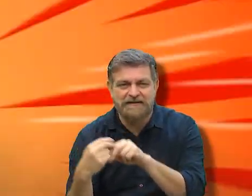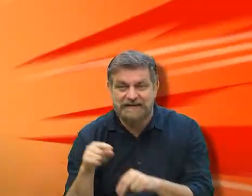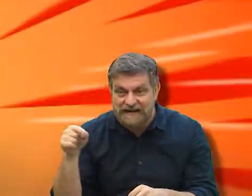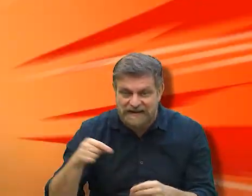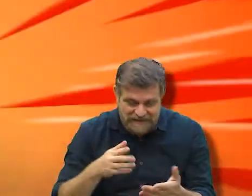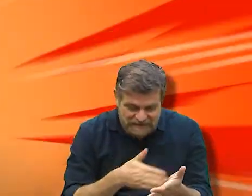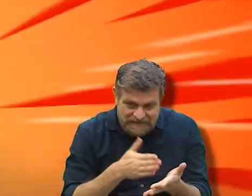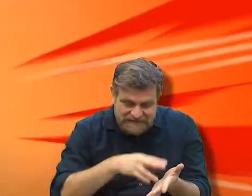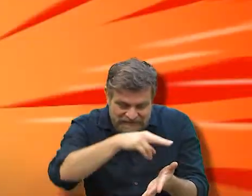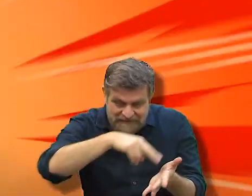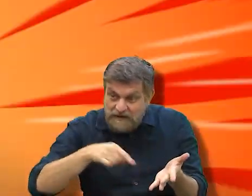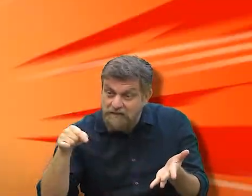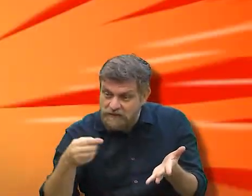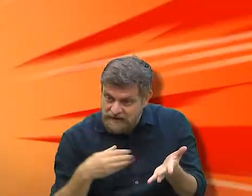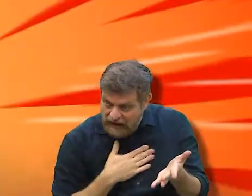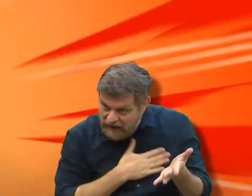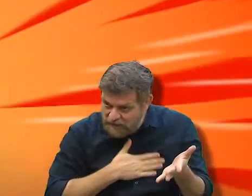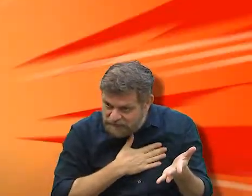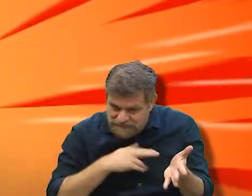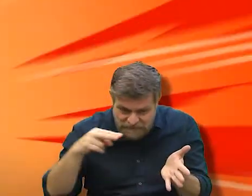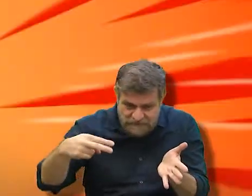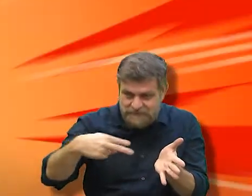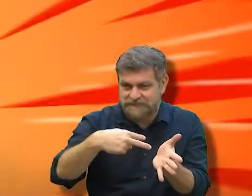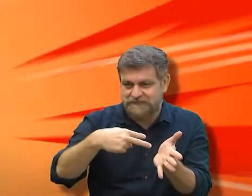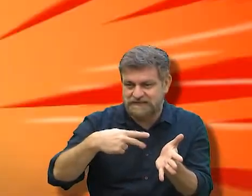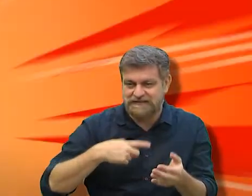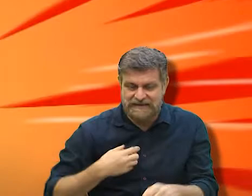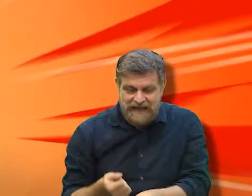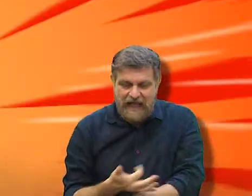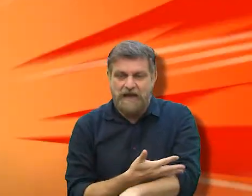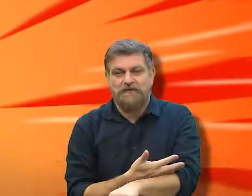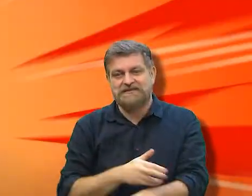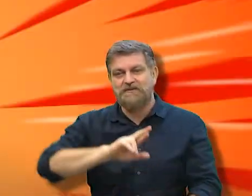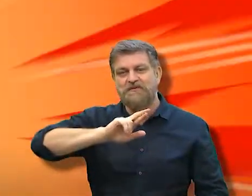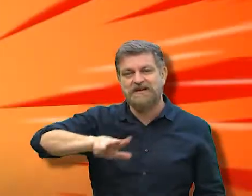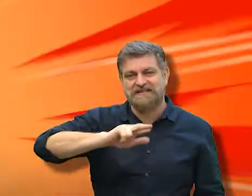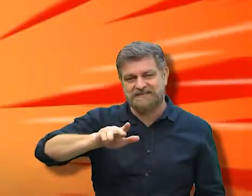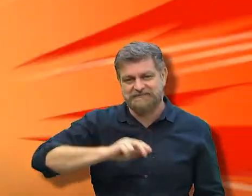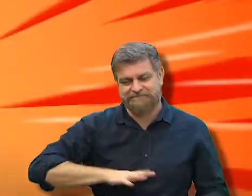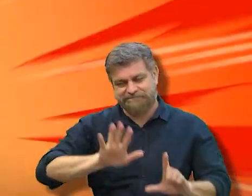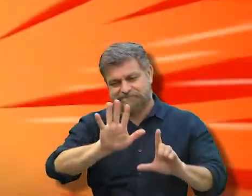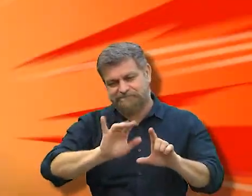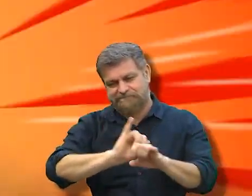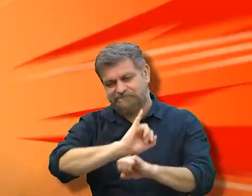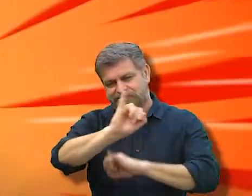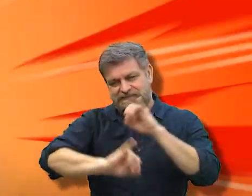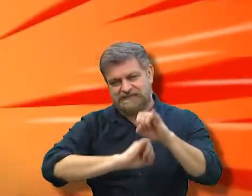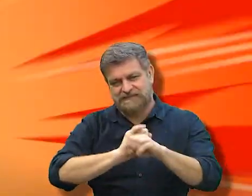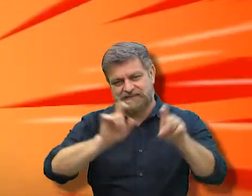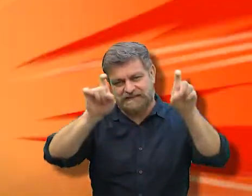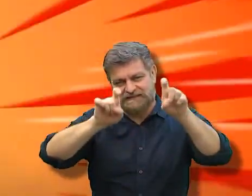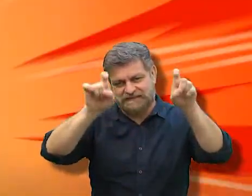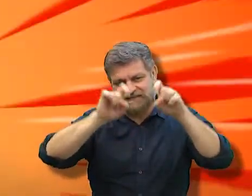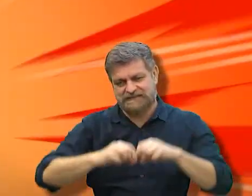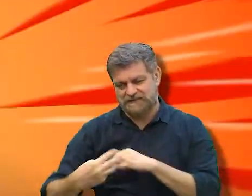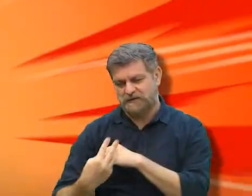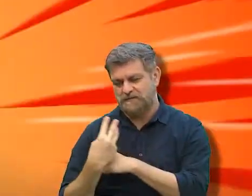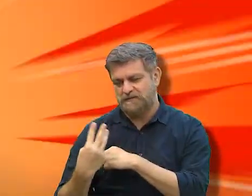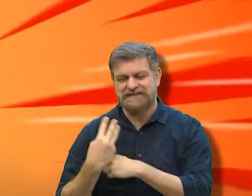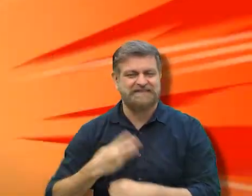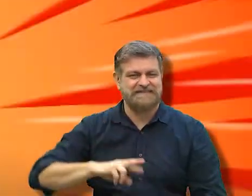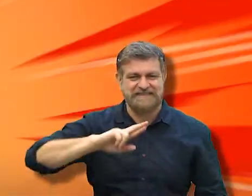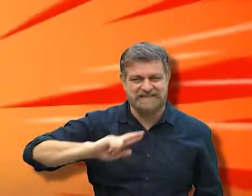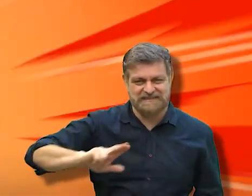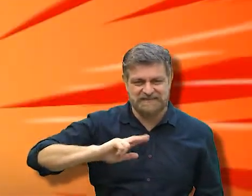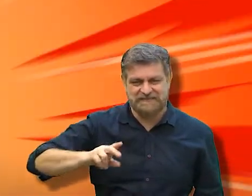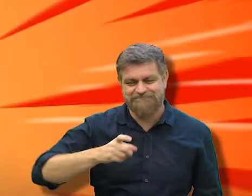avós, pais que leram o livro, mas o público é para o infantil. E aí me mandam, às vezes, o WhatsApp,